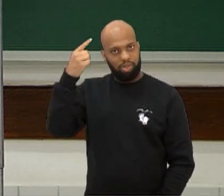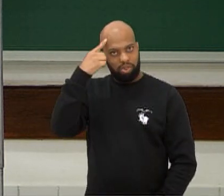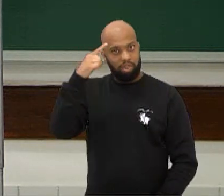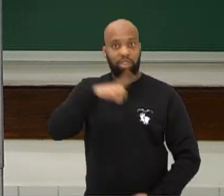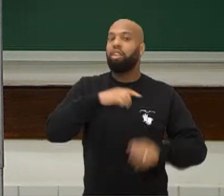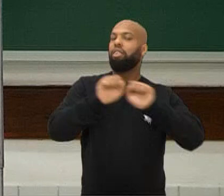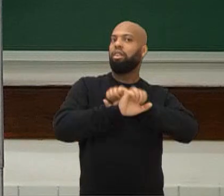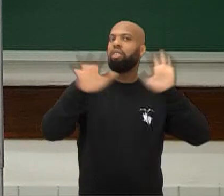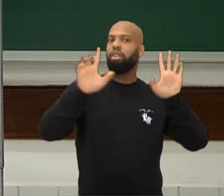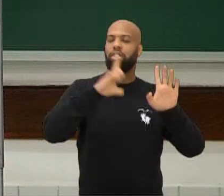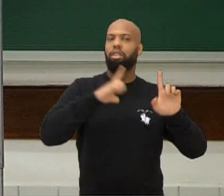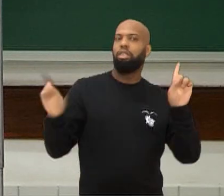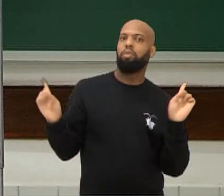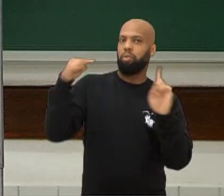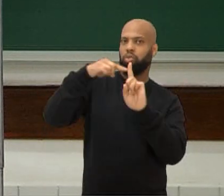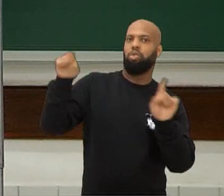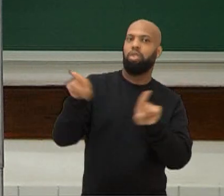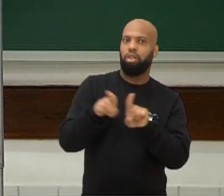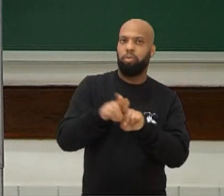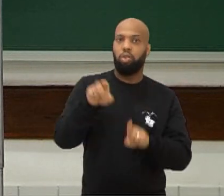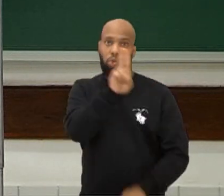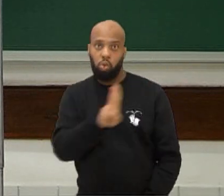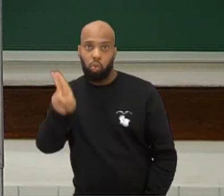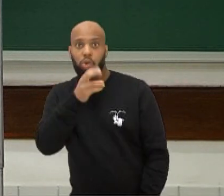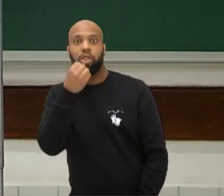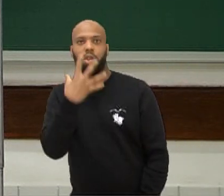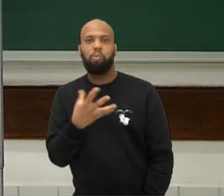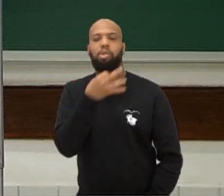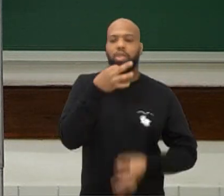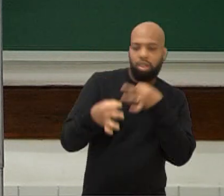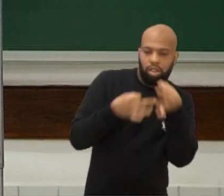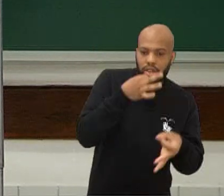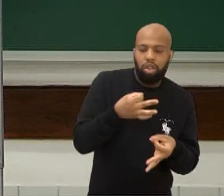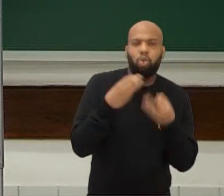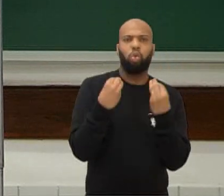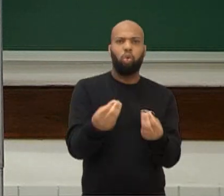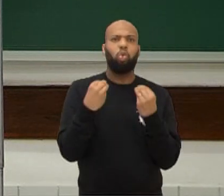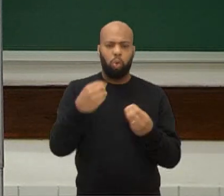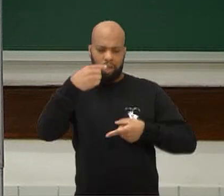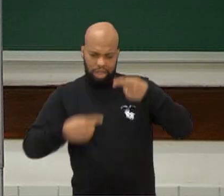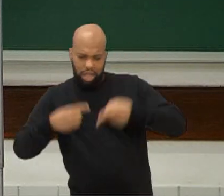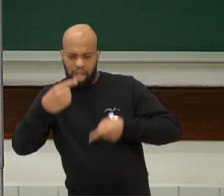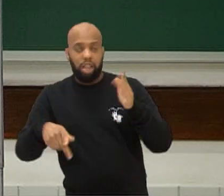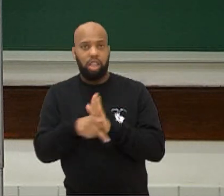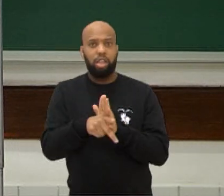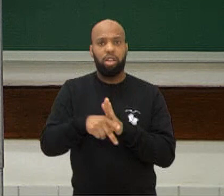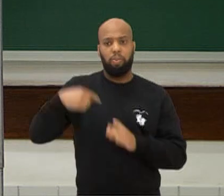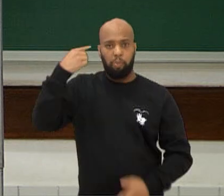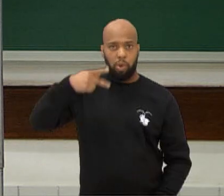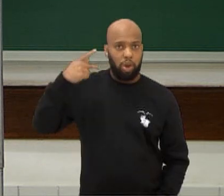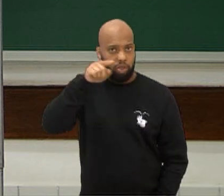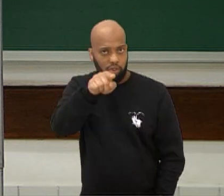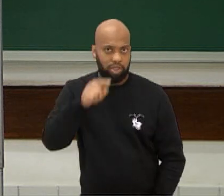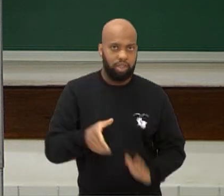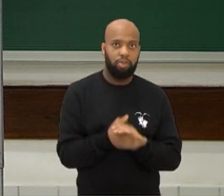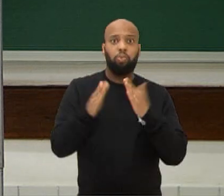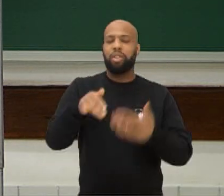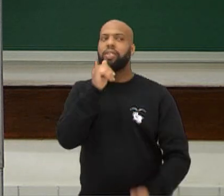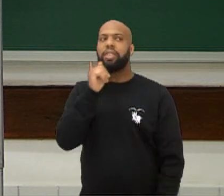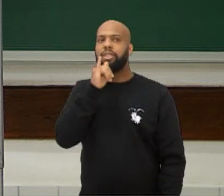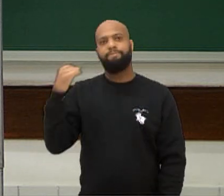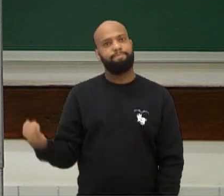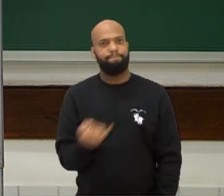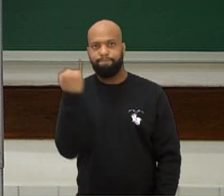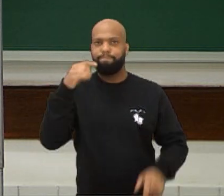com clareza e objetividade, utilizando de bons argumentos, como é que vai ser o debate político para você? Então, o exemplo é